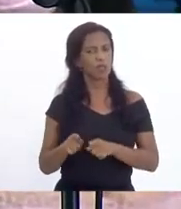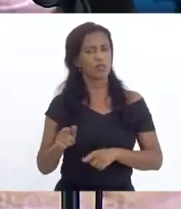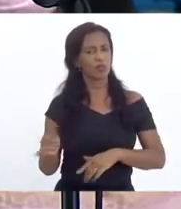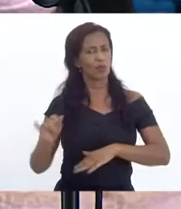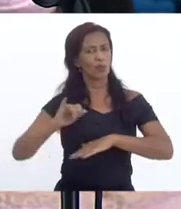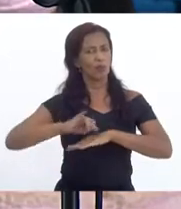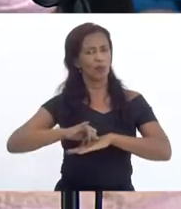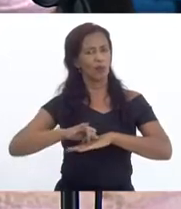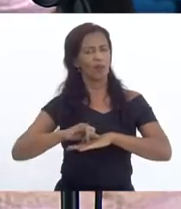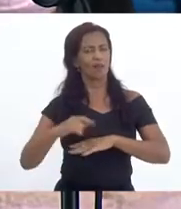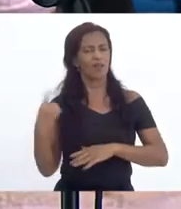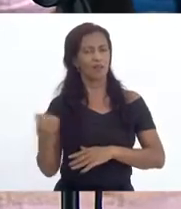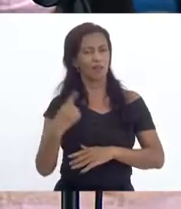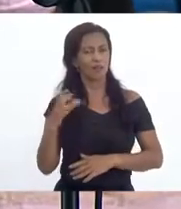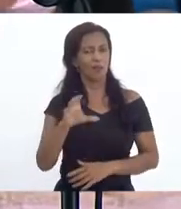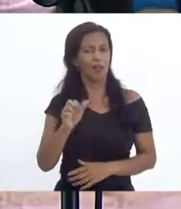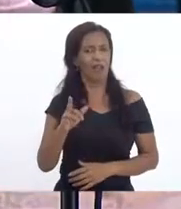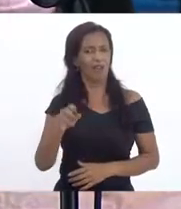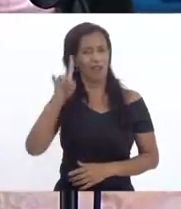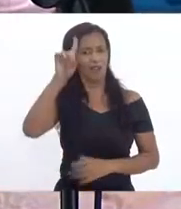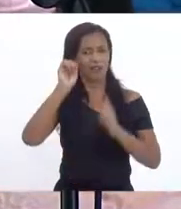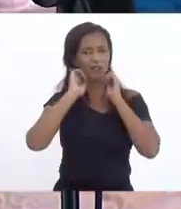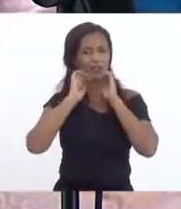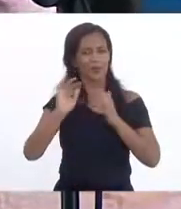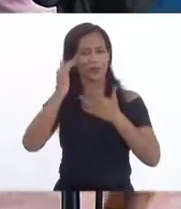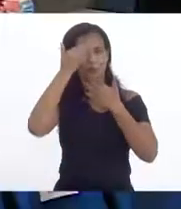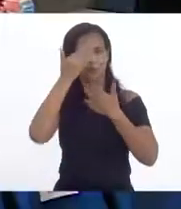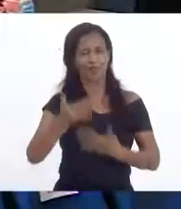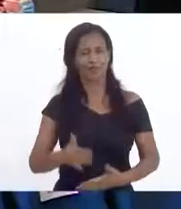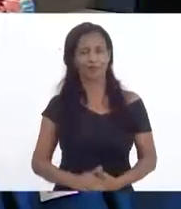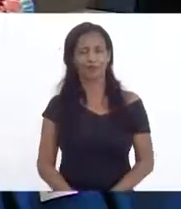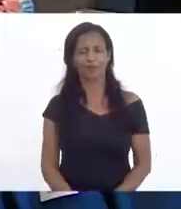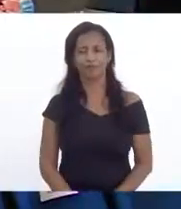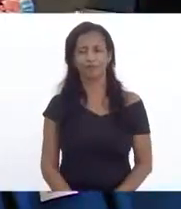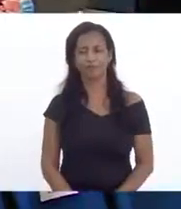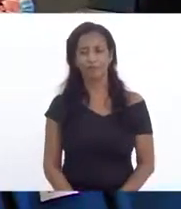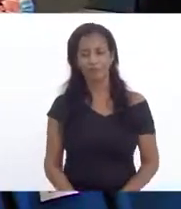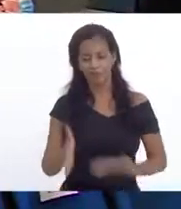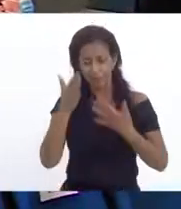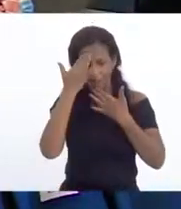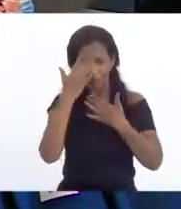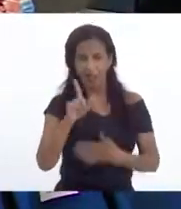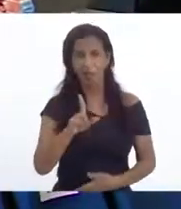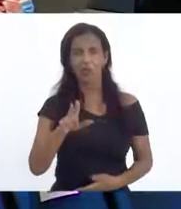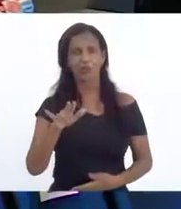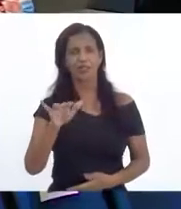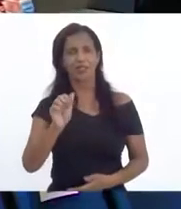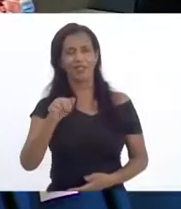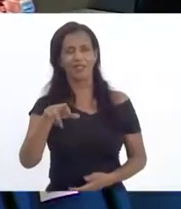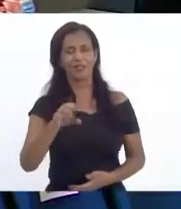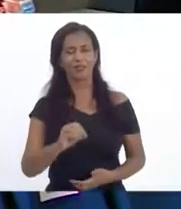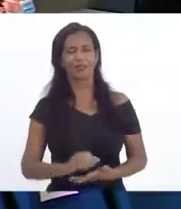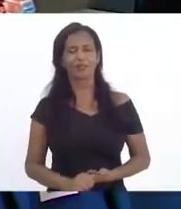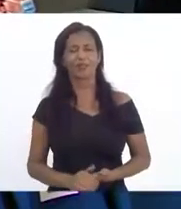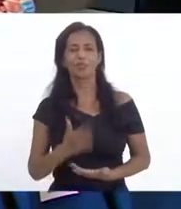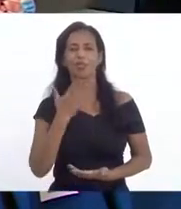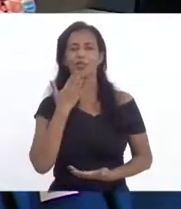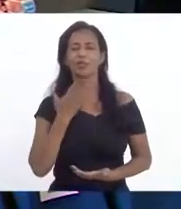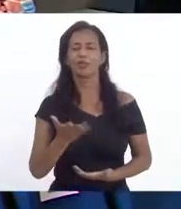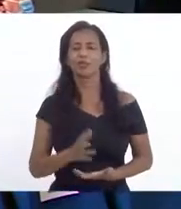nós somos também carioca. Deus nos abençoe, muito obrigado. Obrigado, Luciano. Eu vou